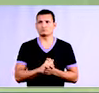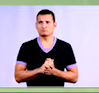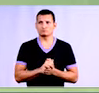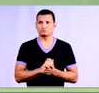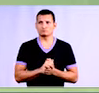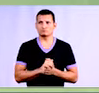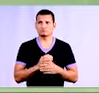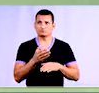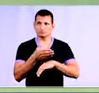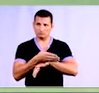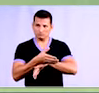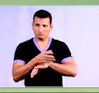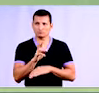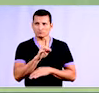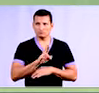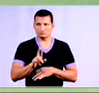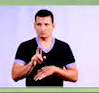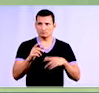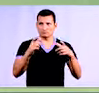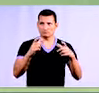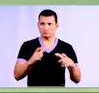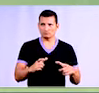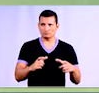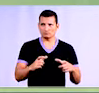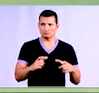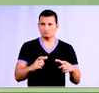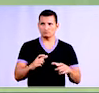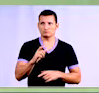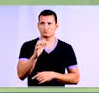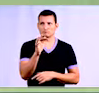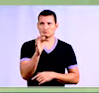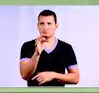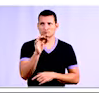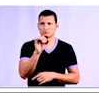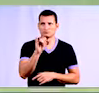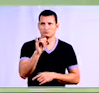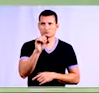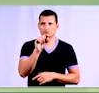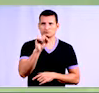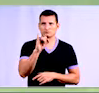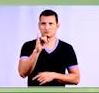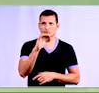endereço físico. E é isso que nós vamos passar a observar agora.